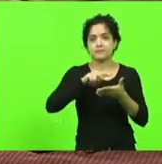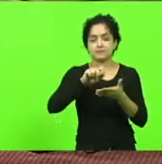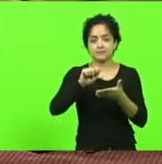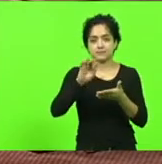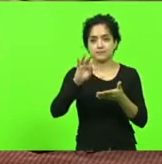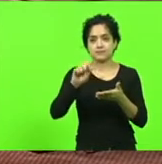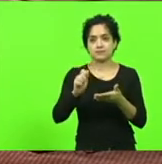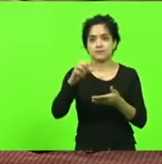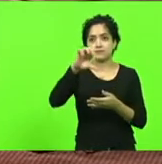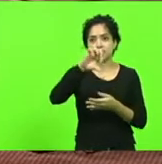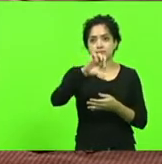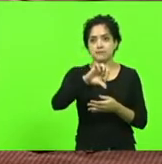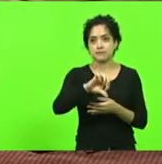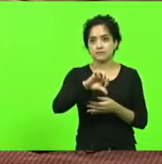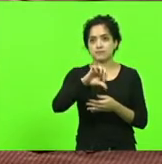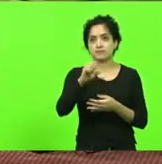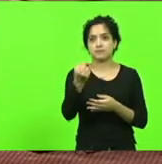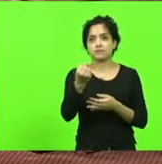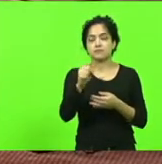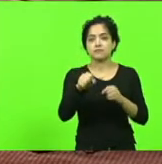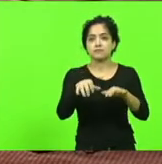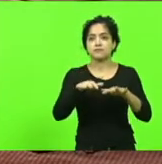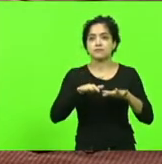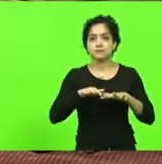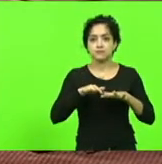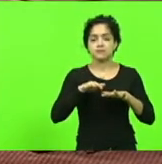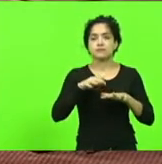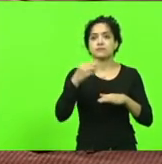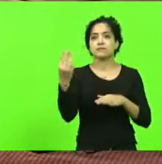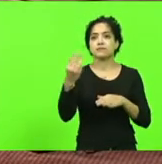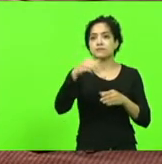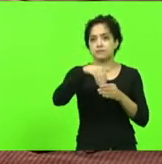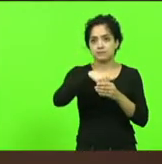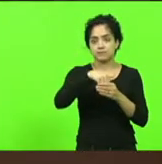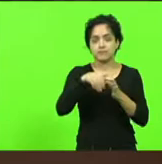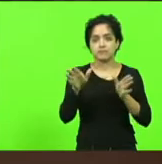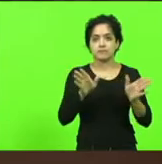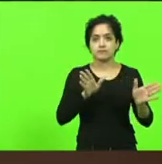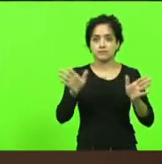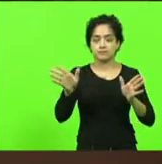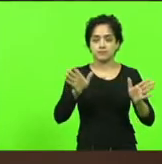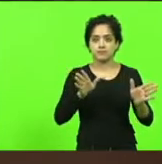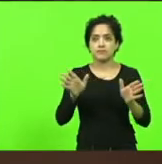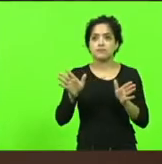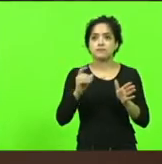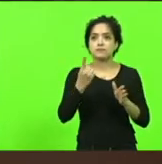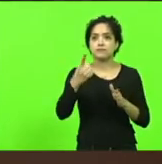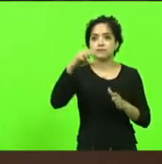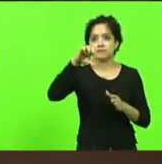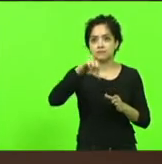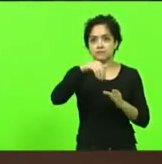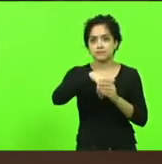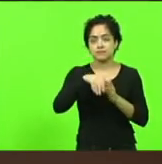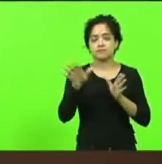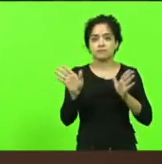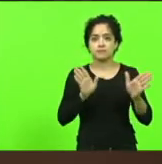da 98ª sessão ordinária da 3ª sessão legislativa, da